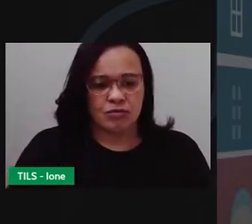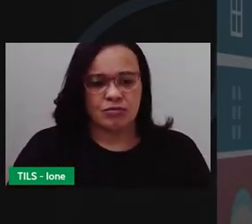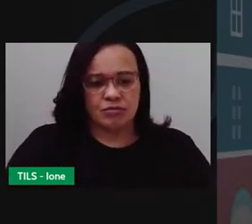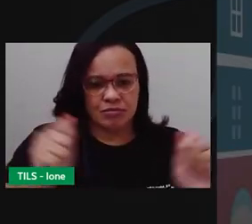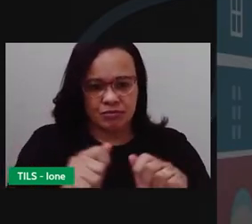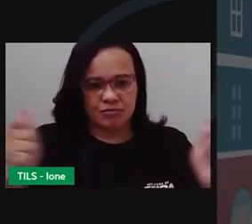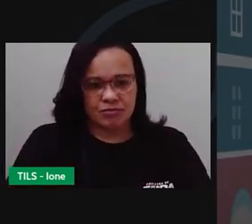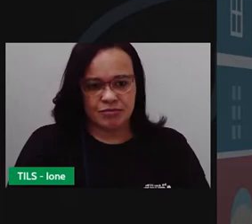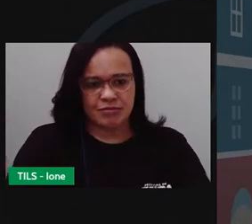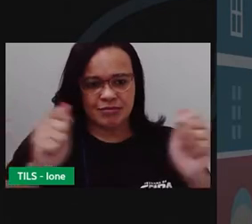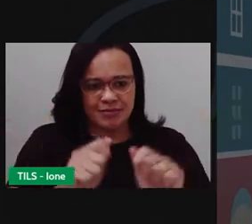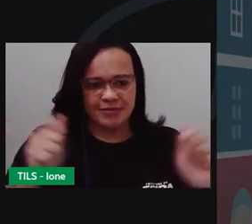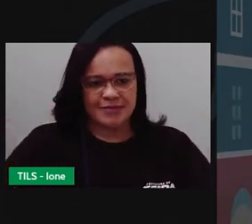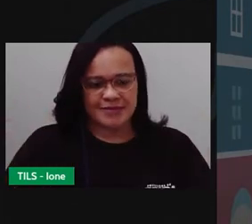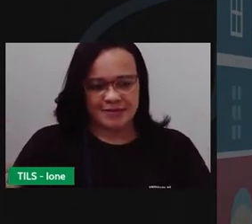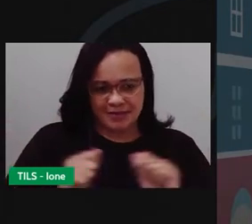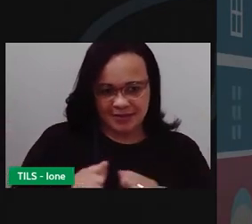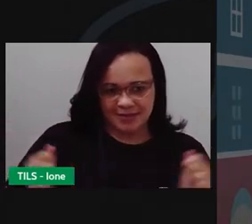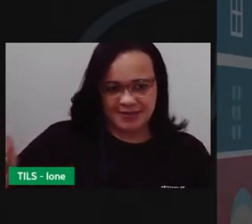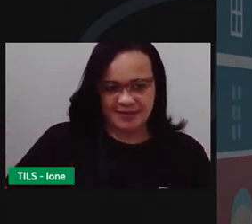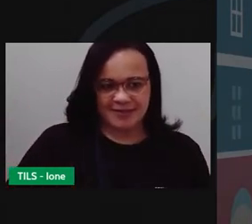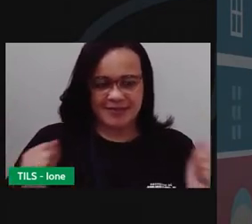Sanfona.